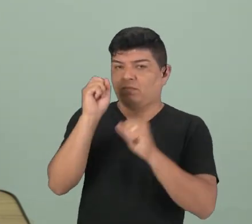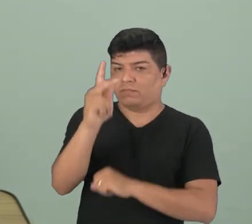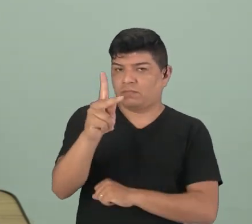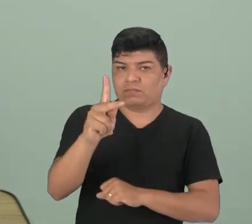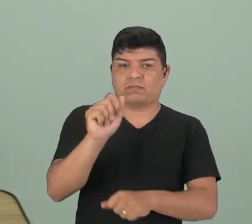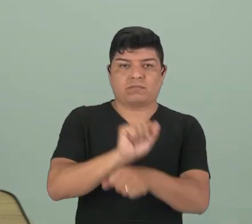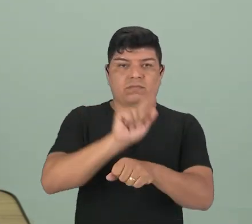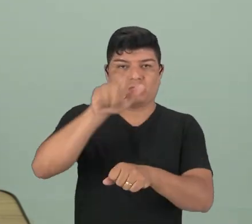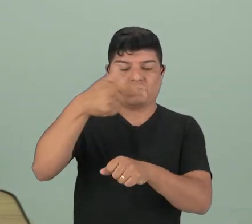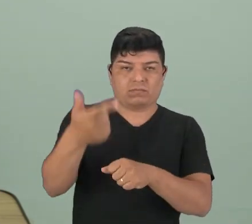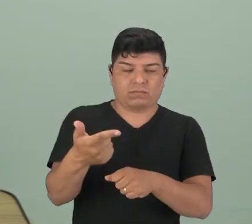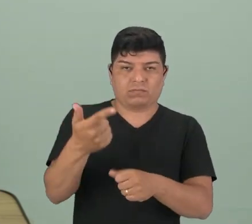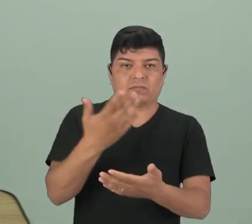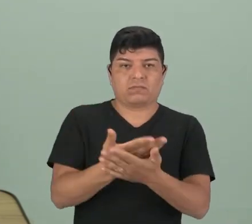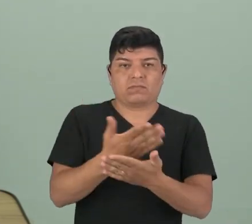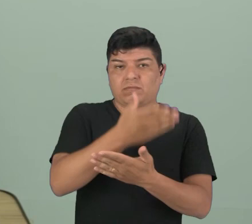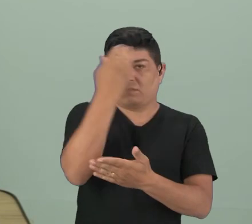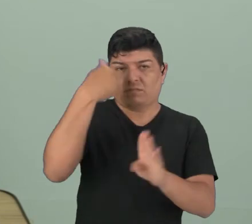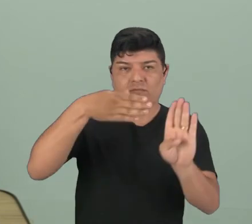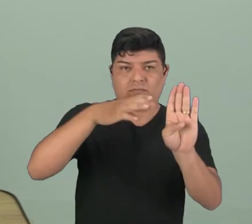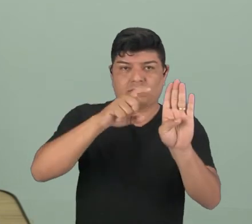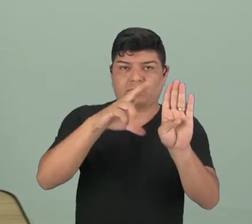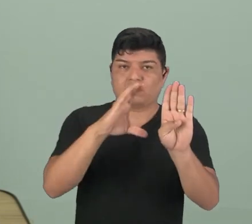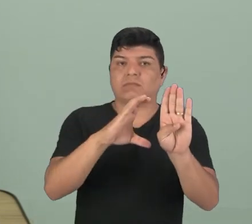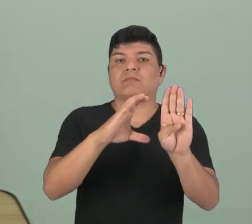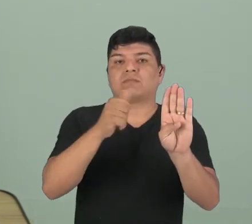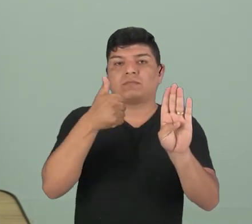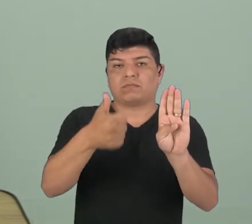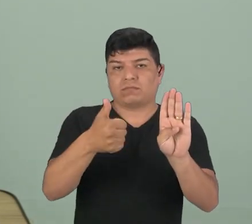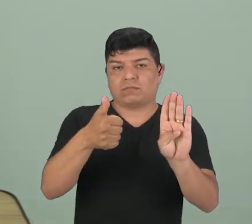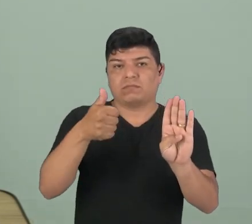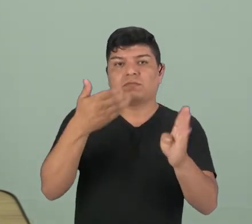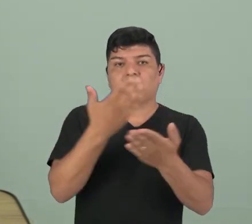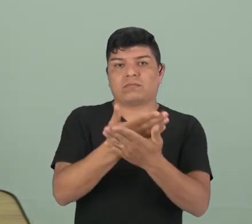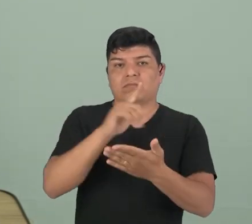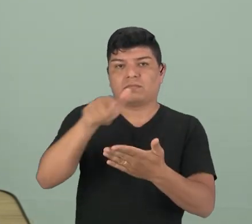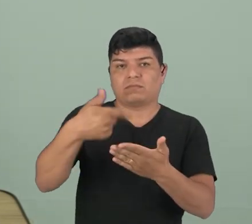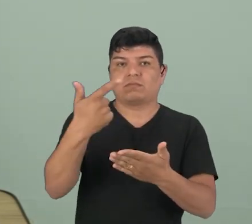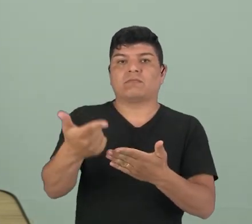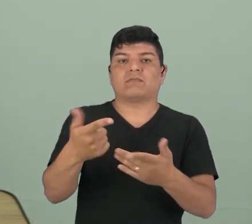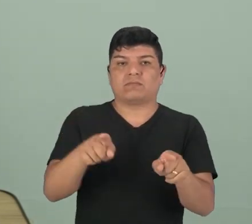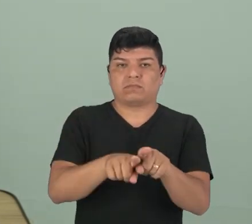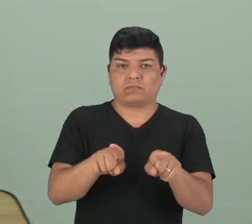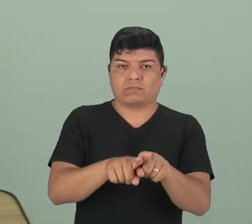ok? Te aguardo na próxima, mas não esqueça de acessar a plataforma Eduque para você ter acesso a